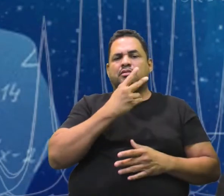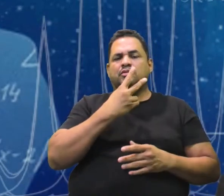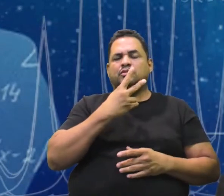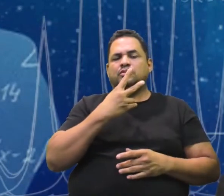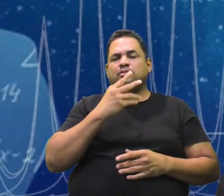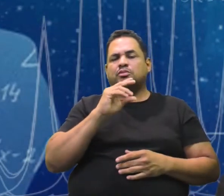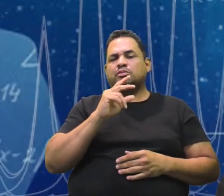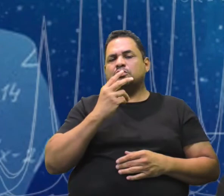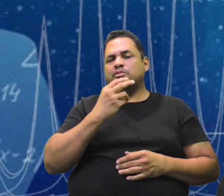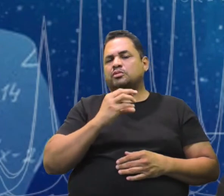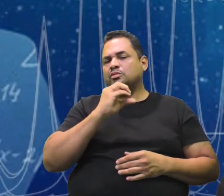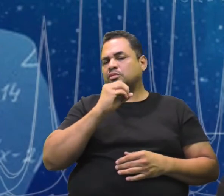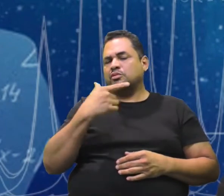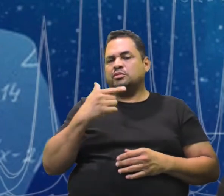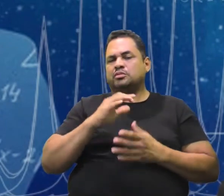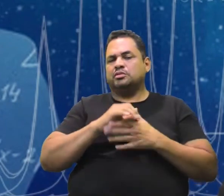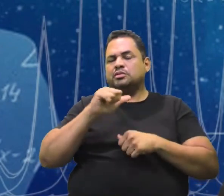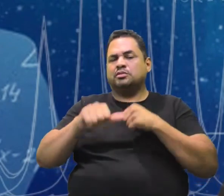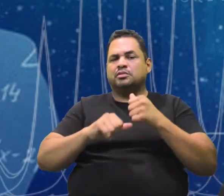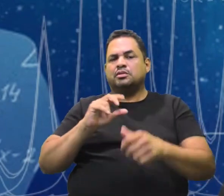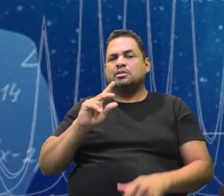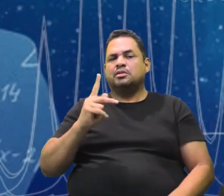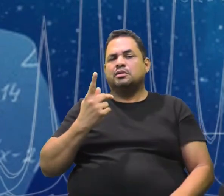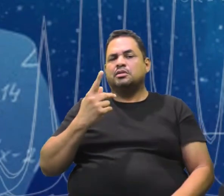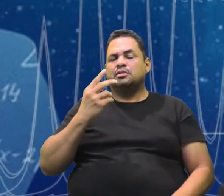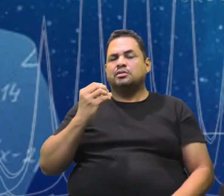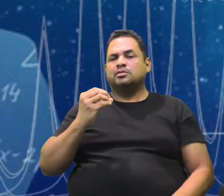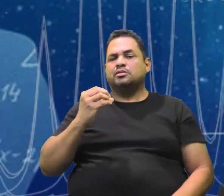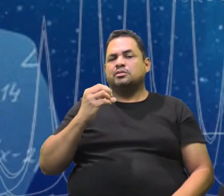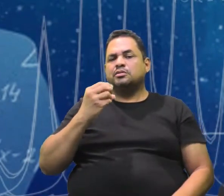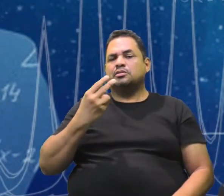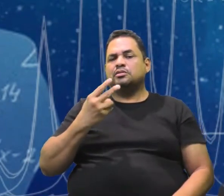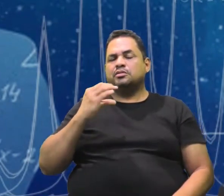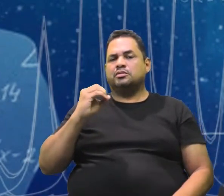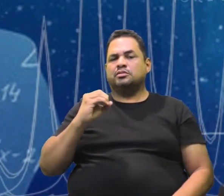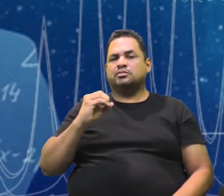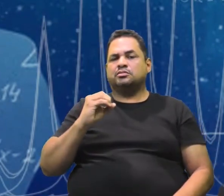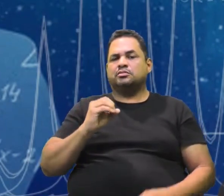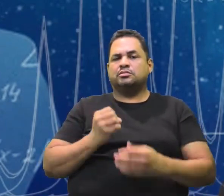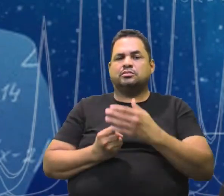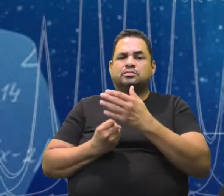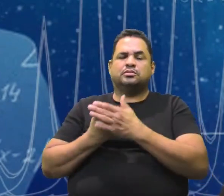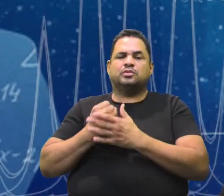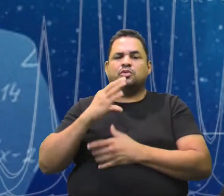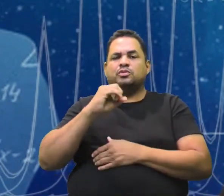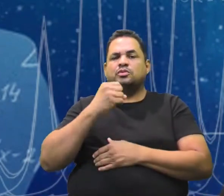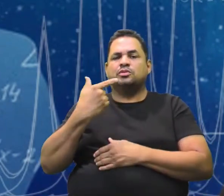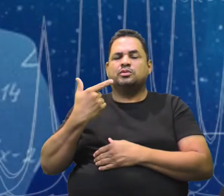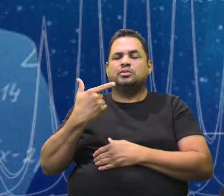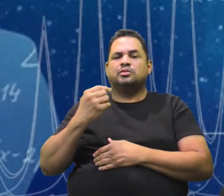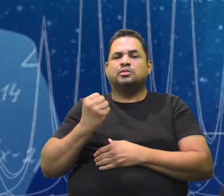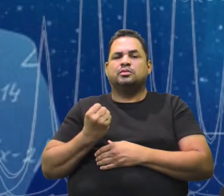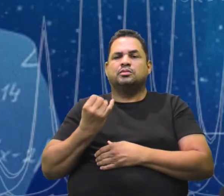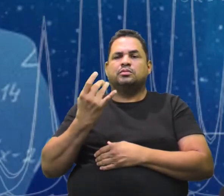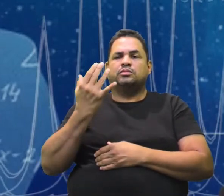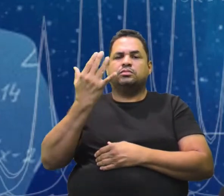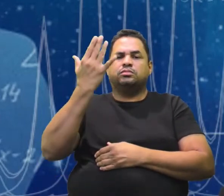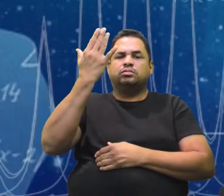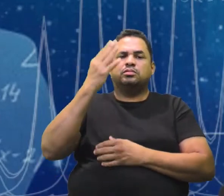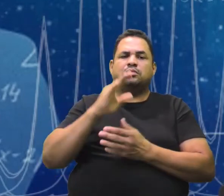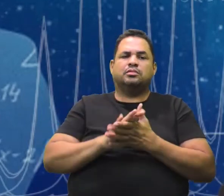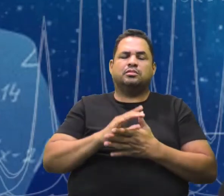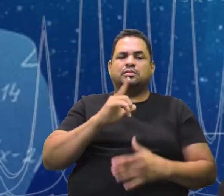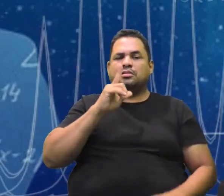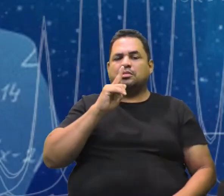H2O2, em H2O, libera oxigênio. Oxigênio vai para a atmosfera e aí fica